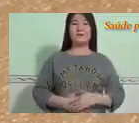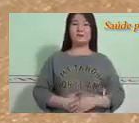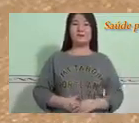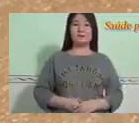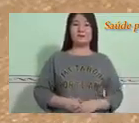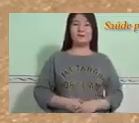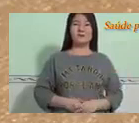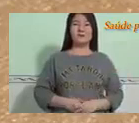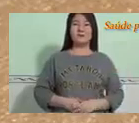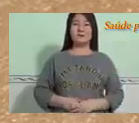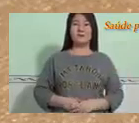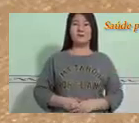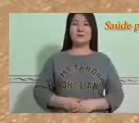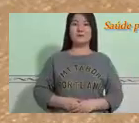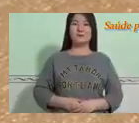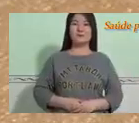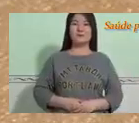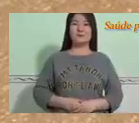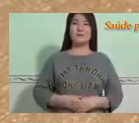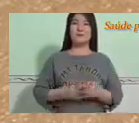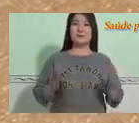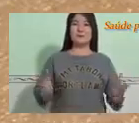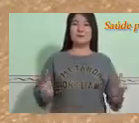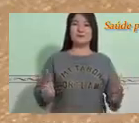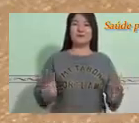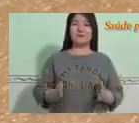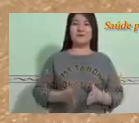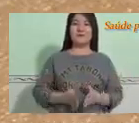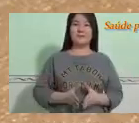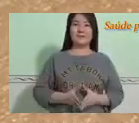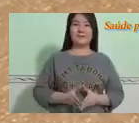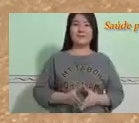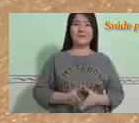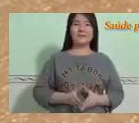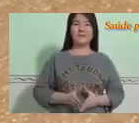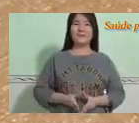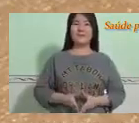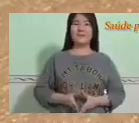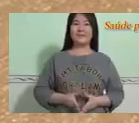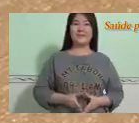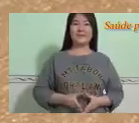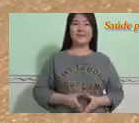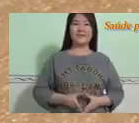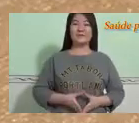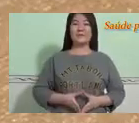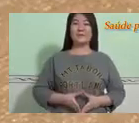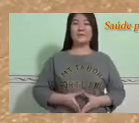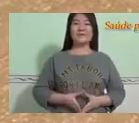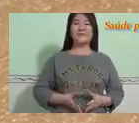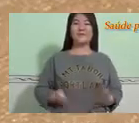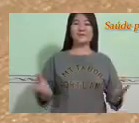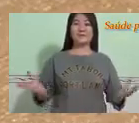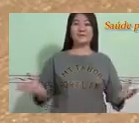sabão antibacteriano, limpar a pele em volta do piercing utilizando uma gaze umedecida com soro